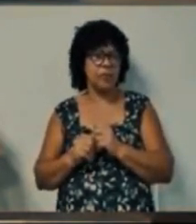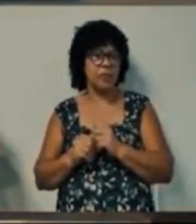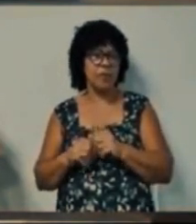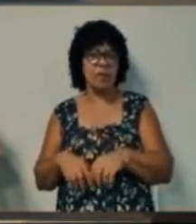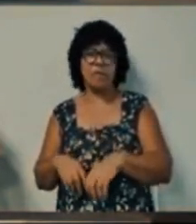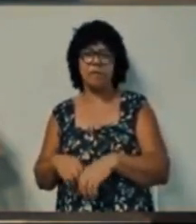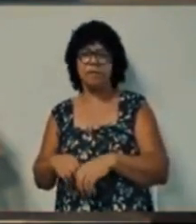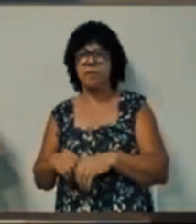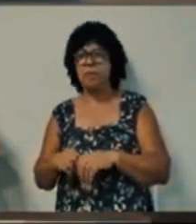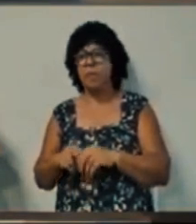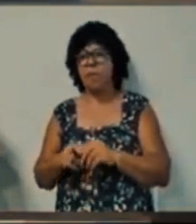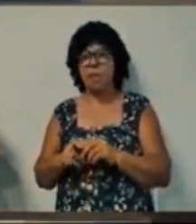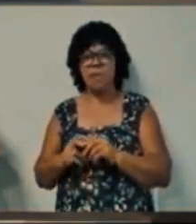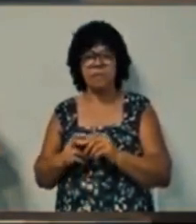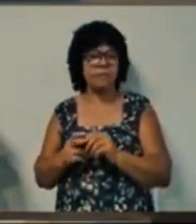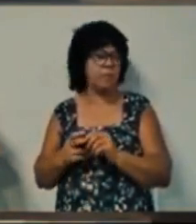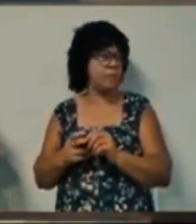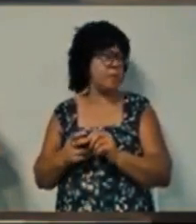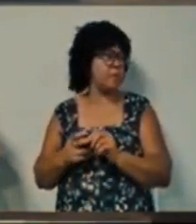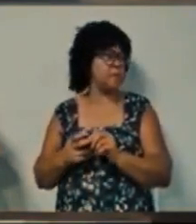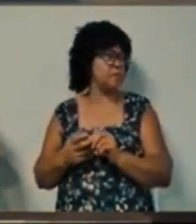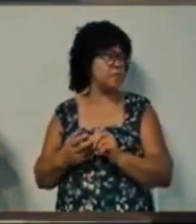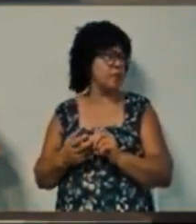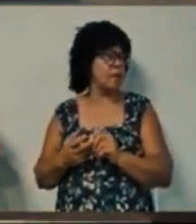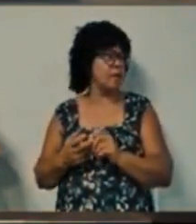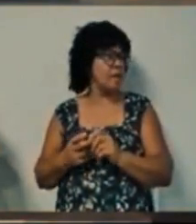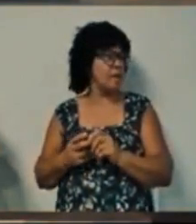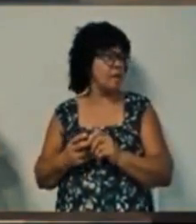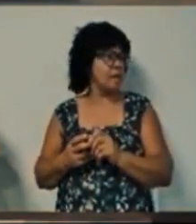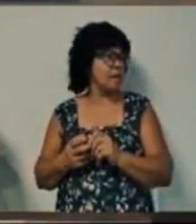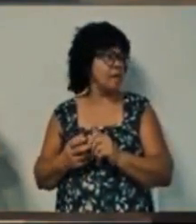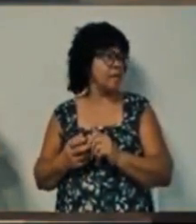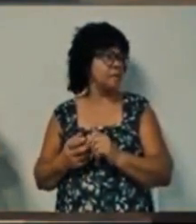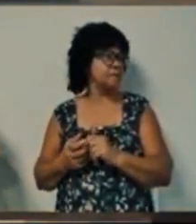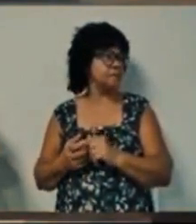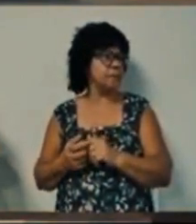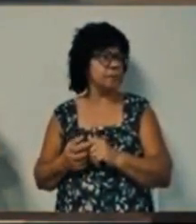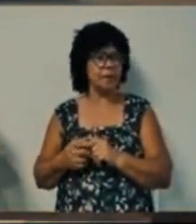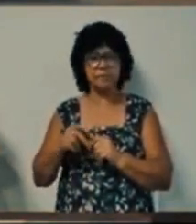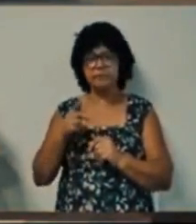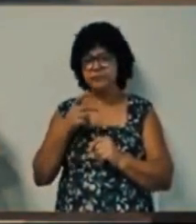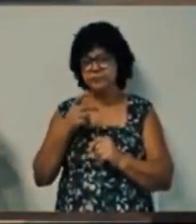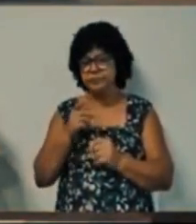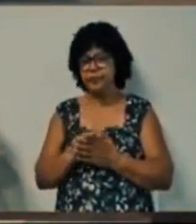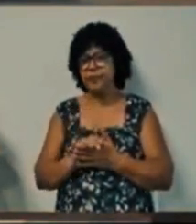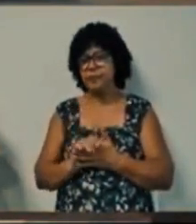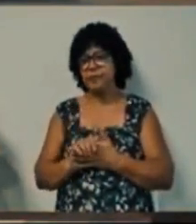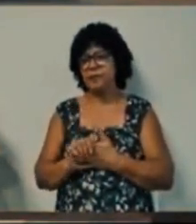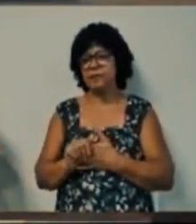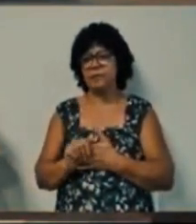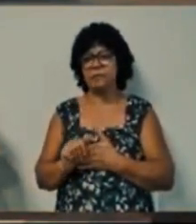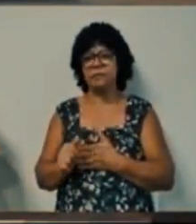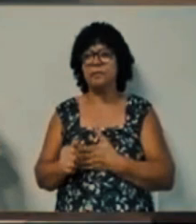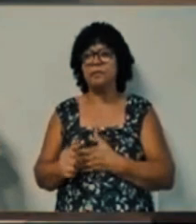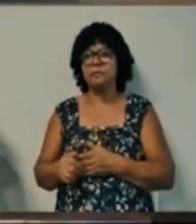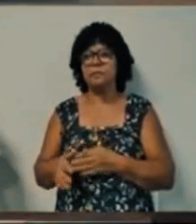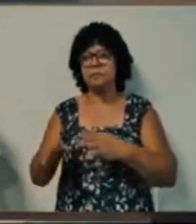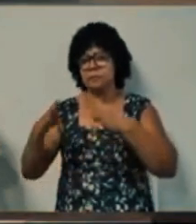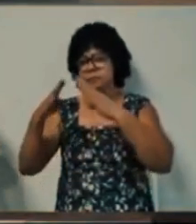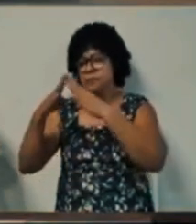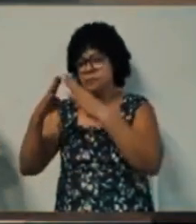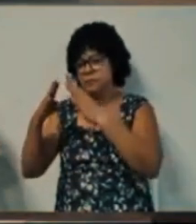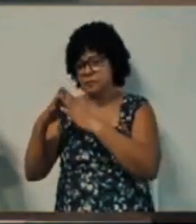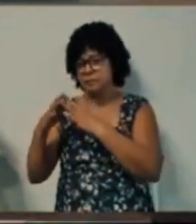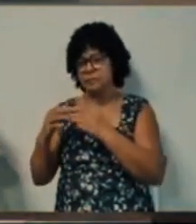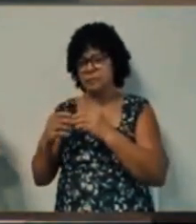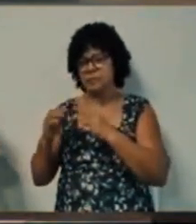protege e vai resolver esse teu problema. Ô vizinho, tu tem aquela carta de Éfeso? Não. Como não?